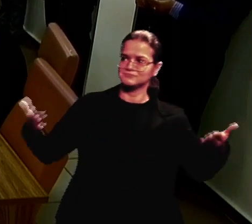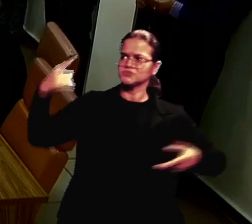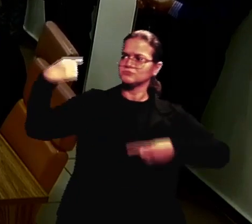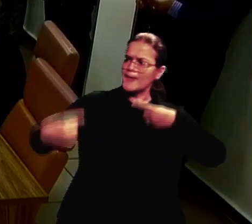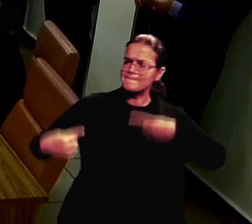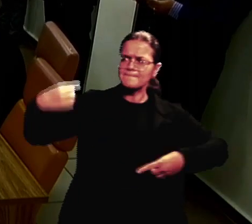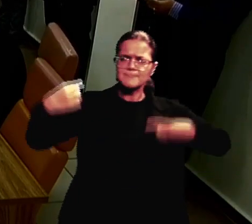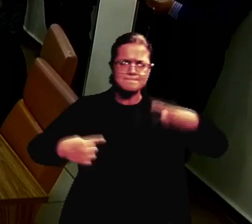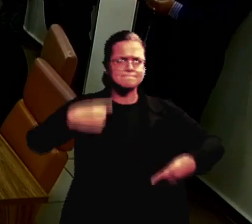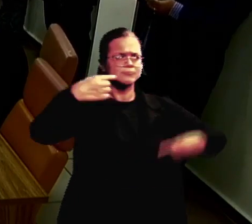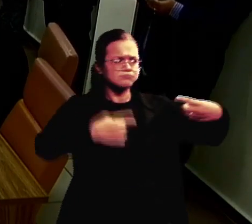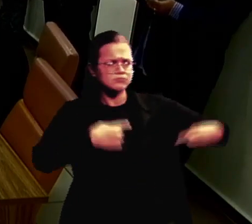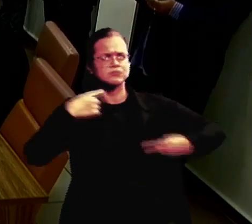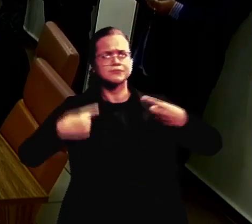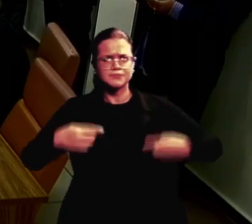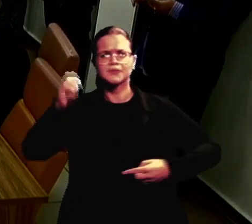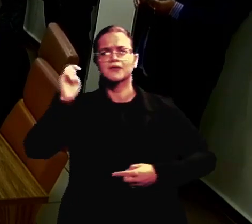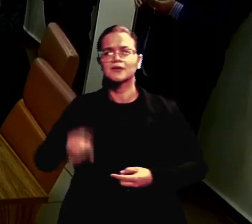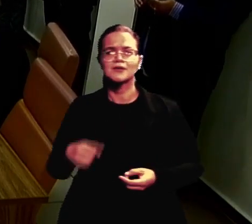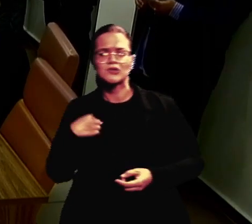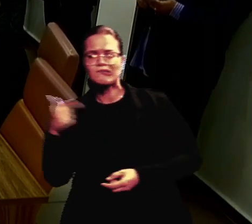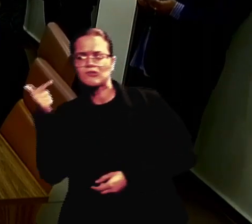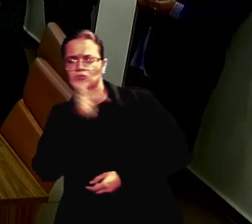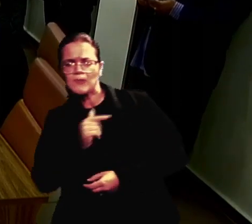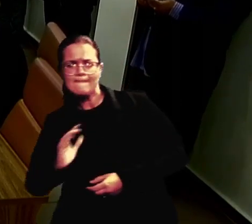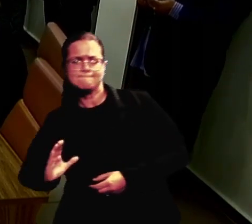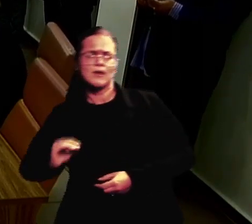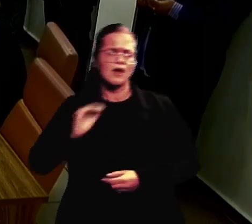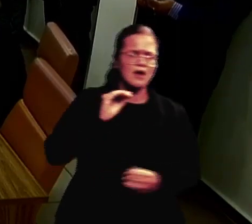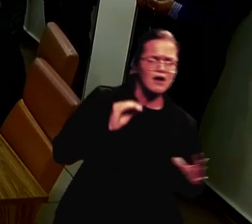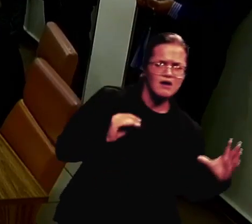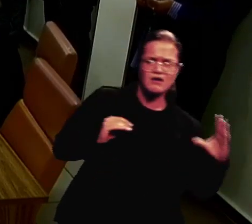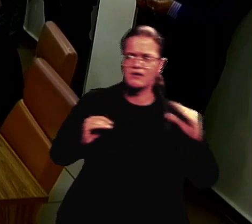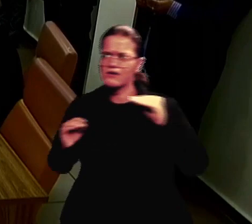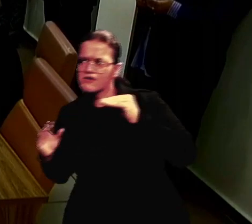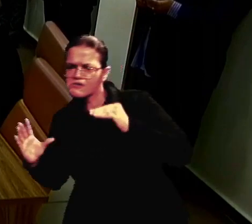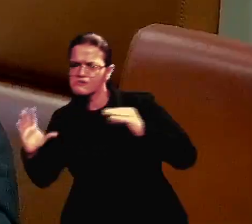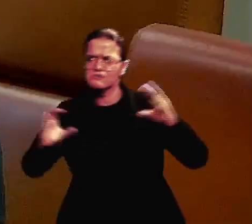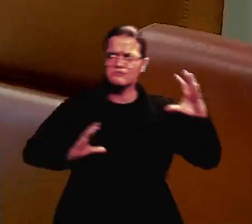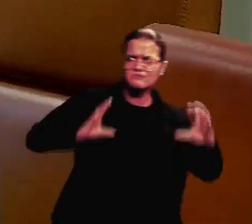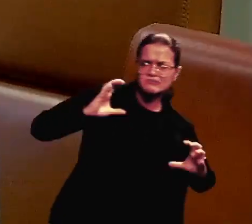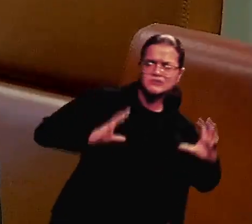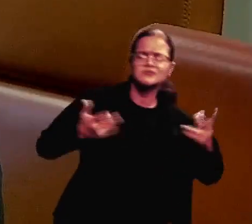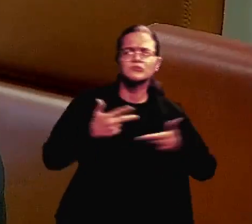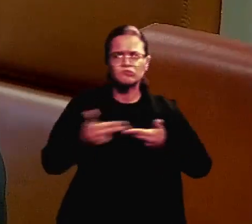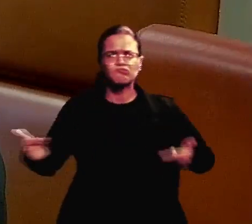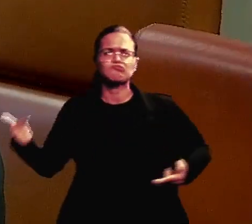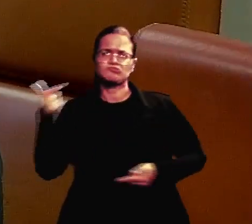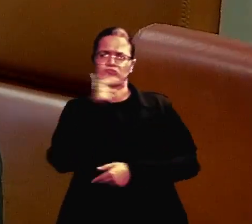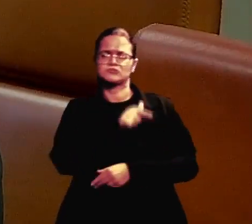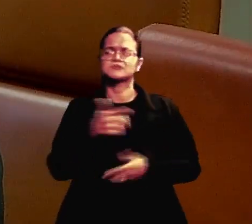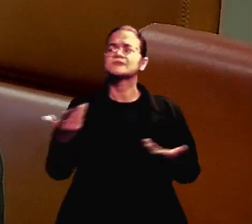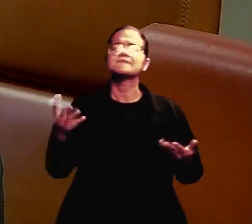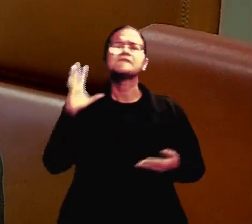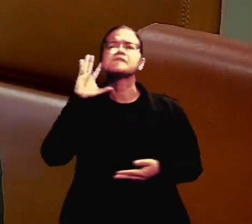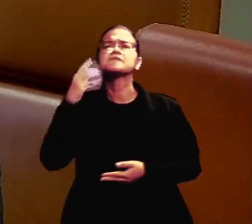né? Porque é o poder do convencimento também. Mas é uma matéria